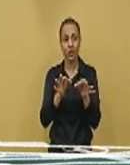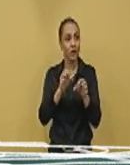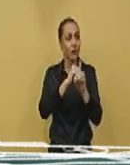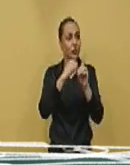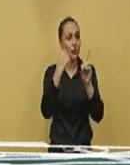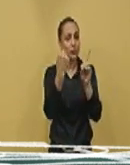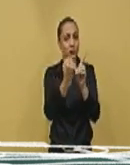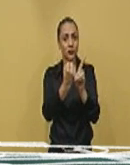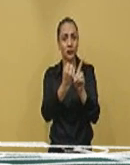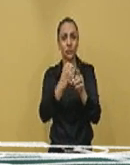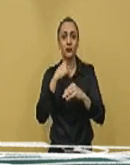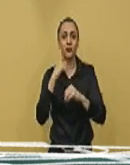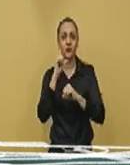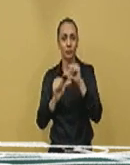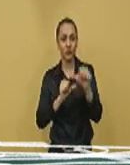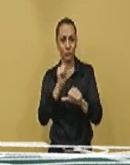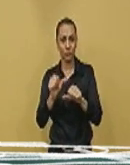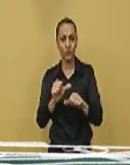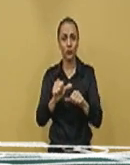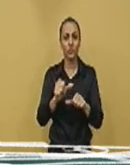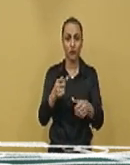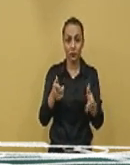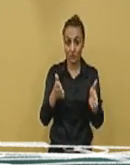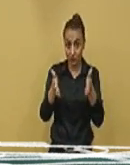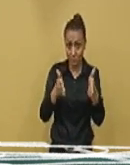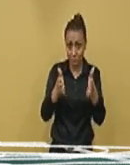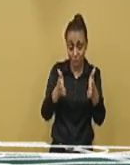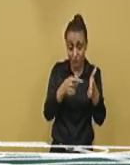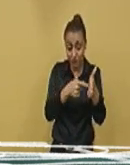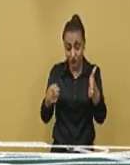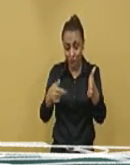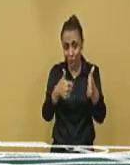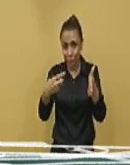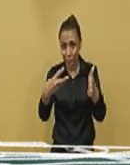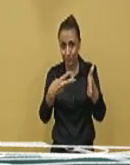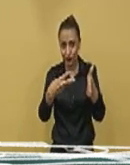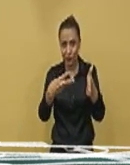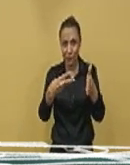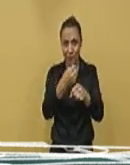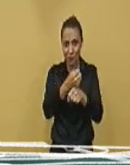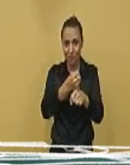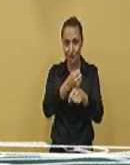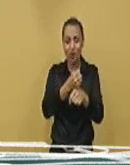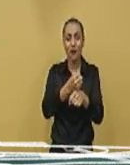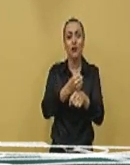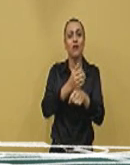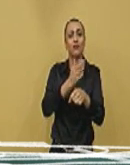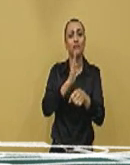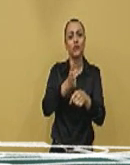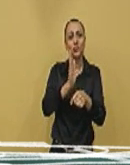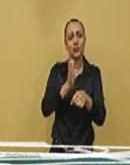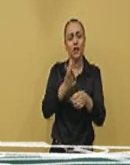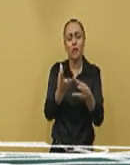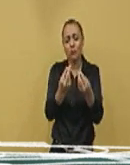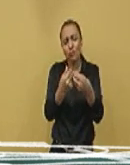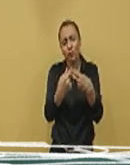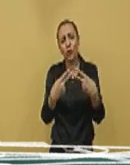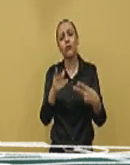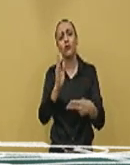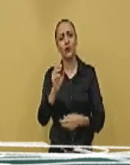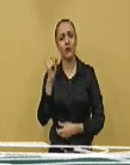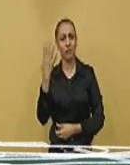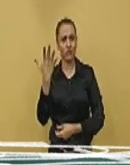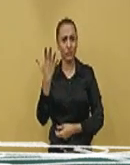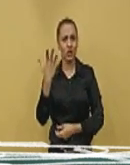sociedade ela mudou. Durante esse curto período de 13 anos que a universidade existe, muita coisa aconteceu.